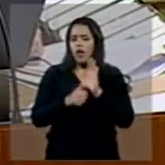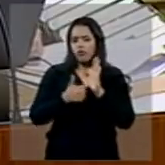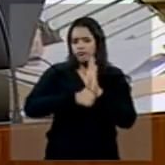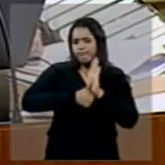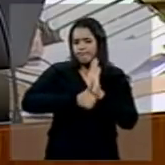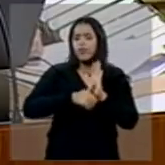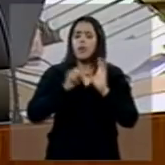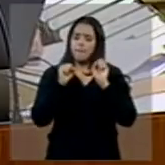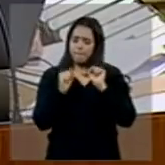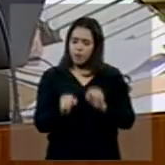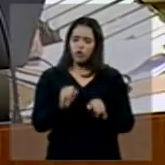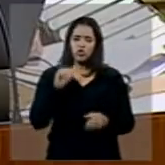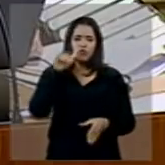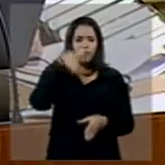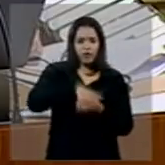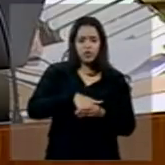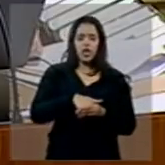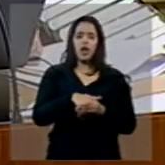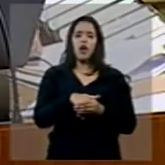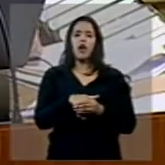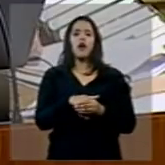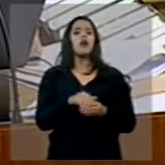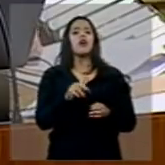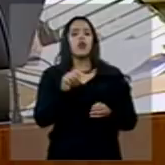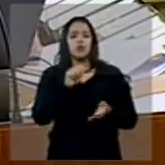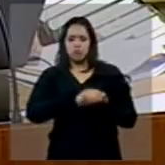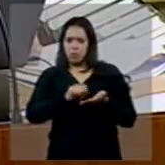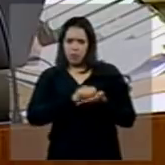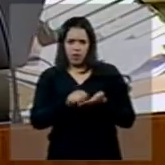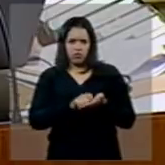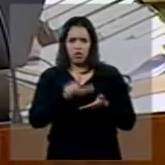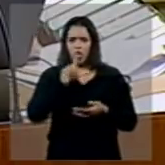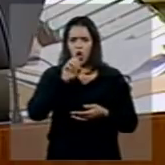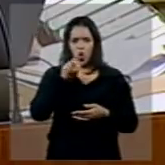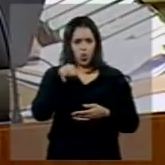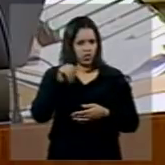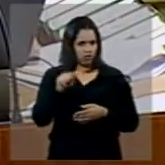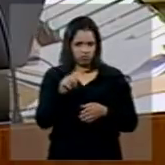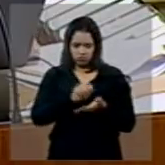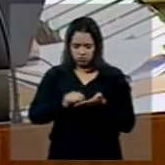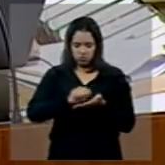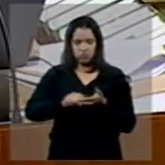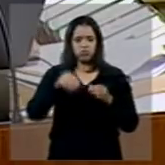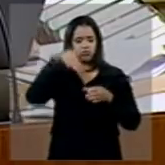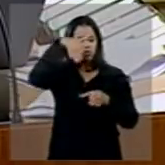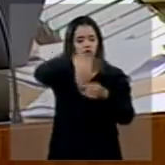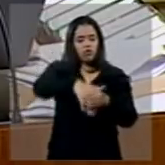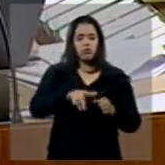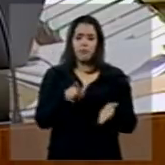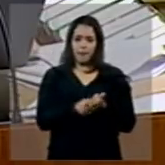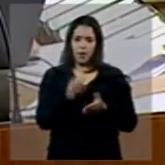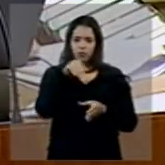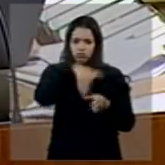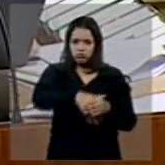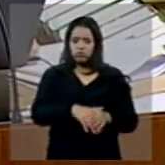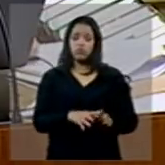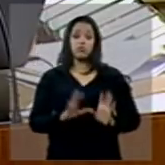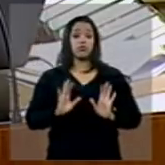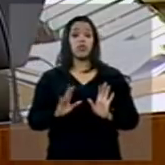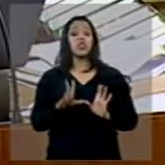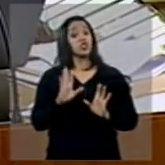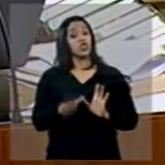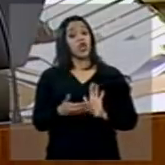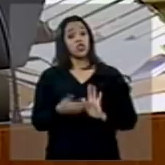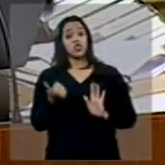possam votar, depositando o seu voto numa urna de lona manualmente, e aí se afasta o